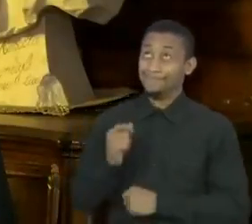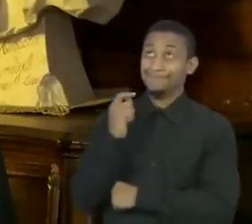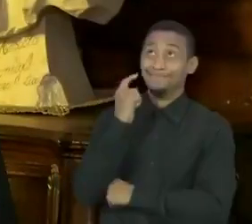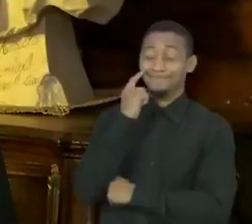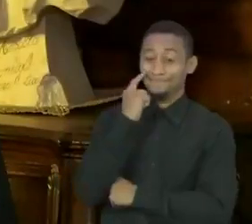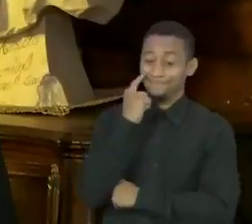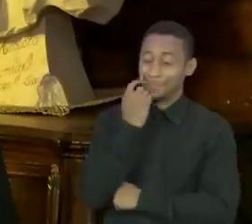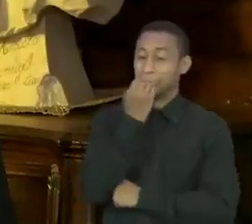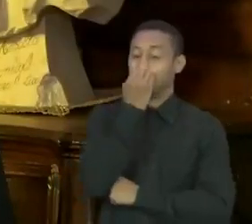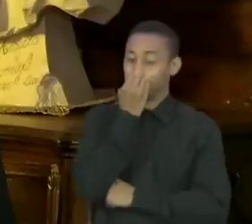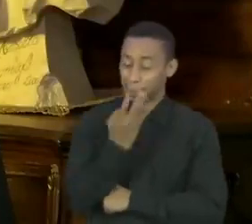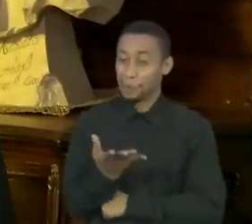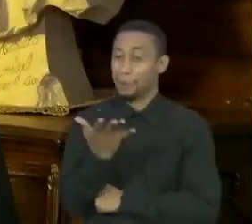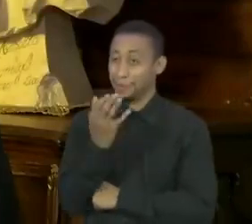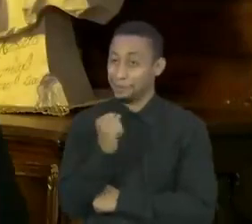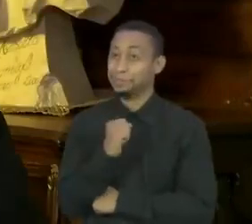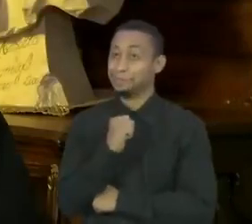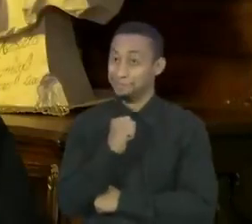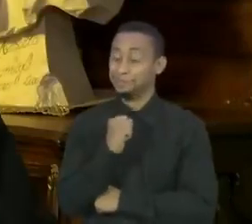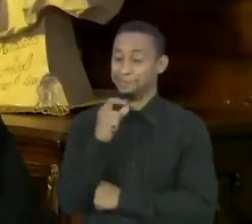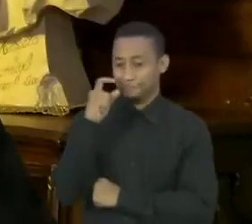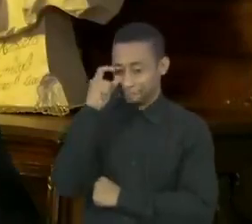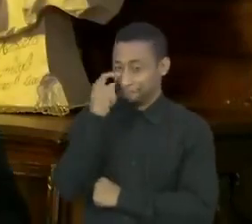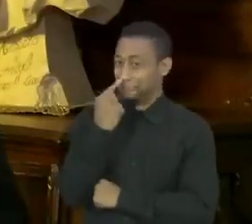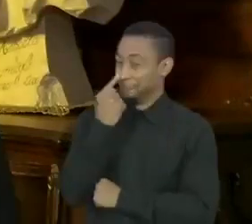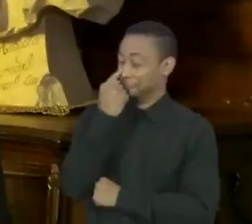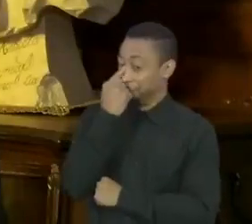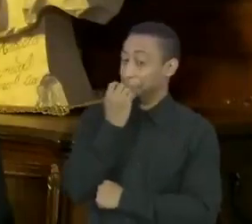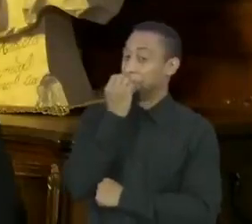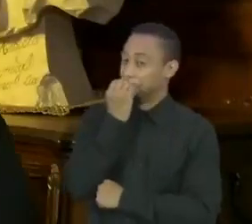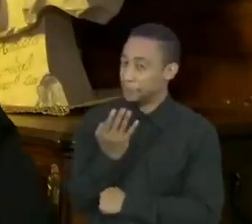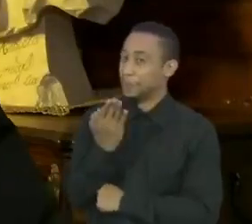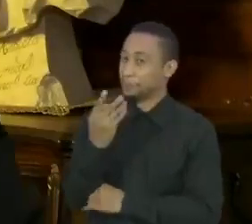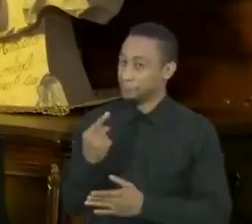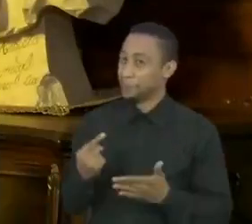é uma boa pergunta, hein, Pondé? Mas